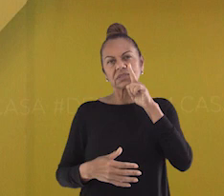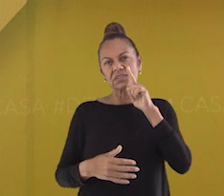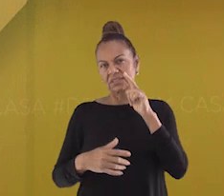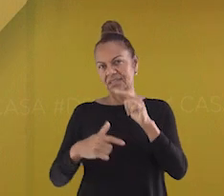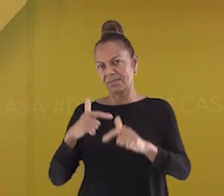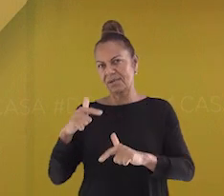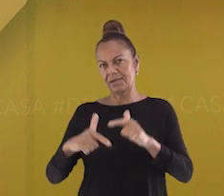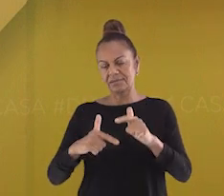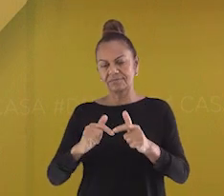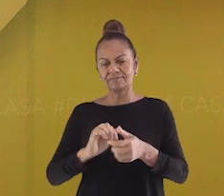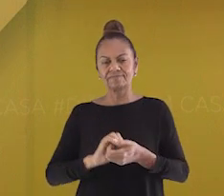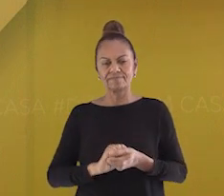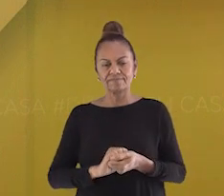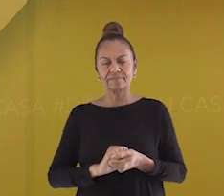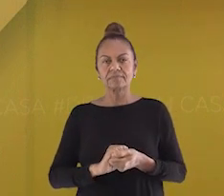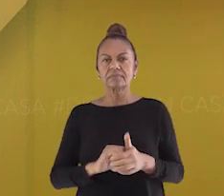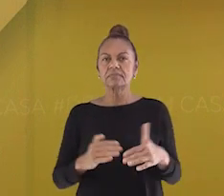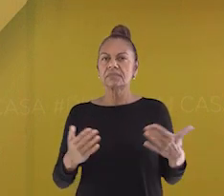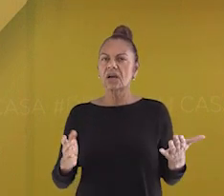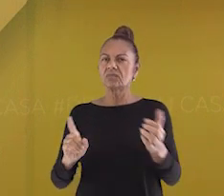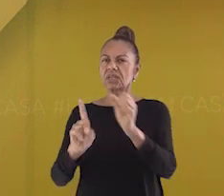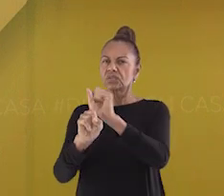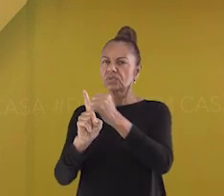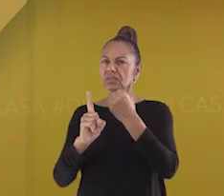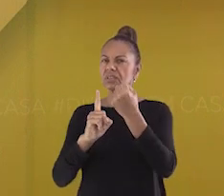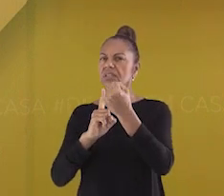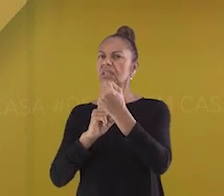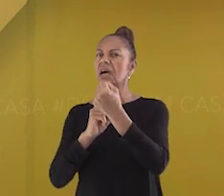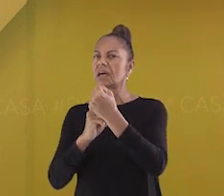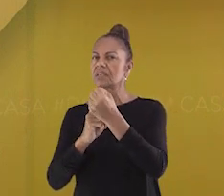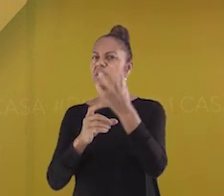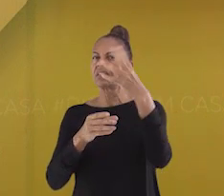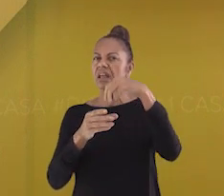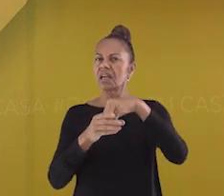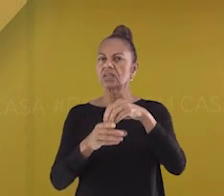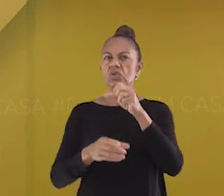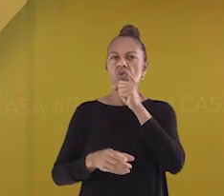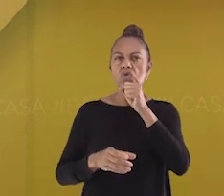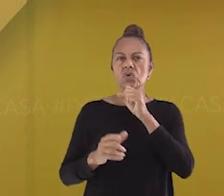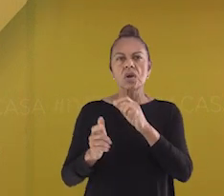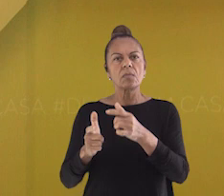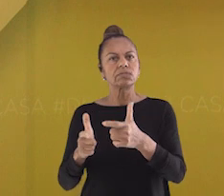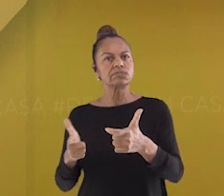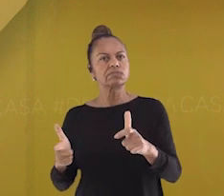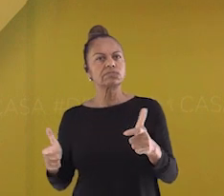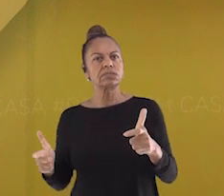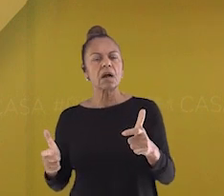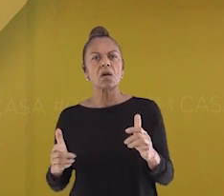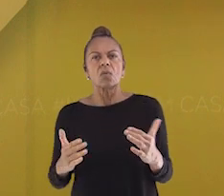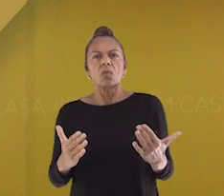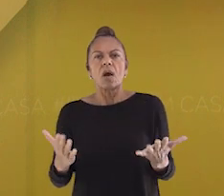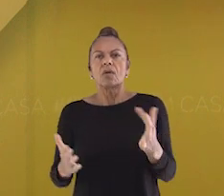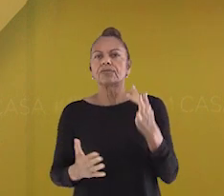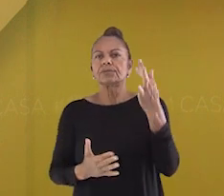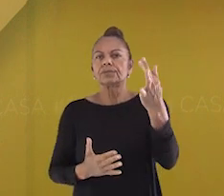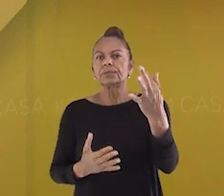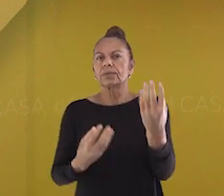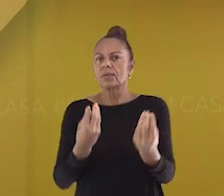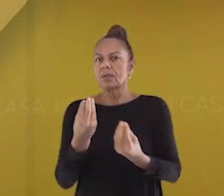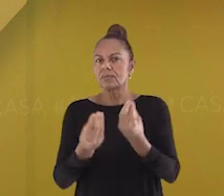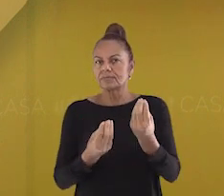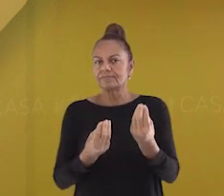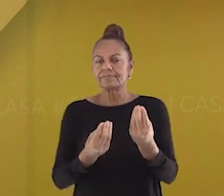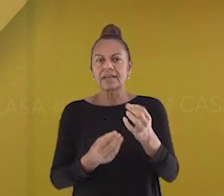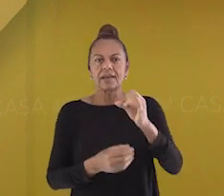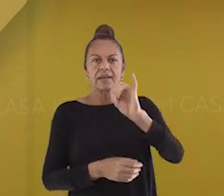idoso, que às vezes atrapalha dependendo do cargo. Qual o futuro da empregabilidade em uma sociedade de idosos?